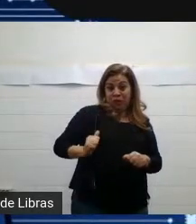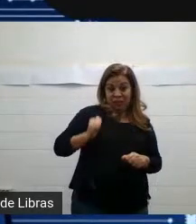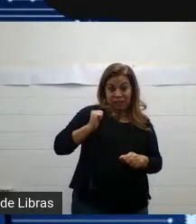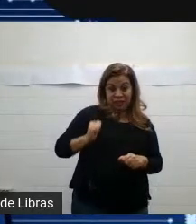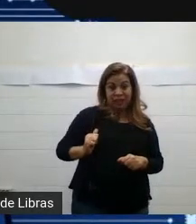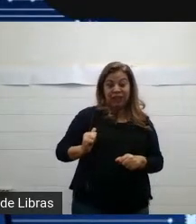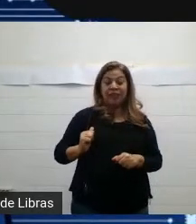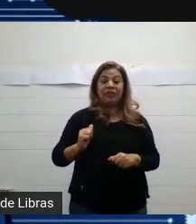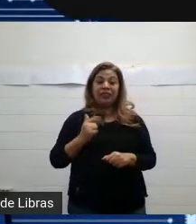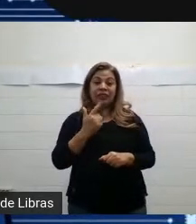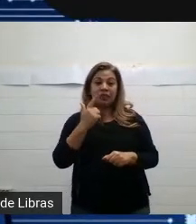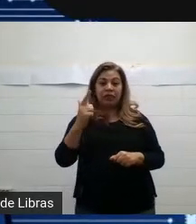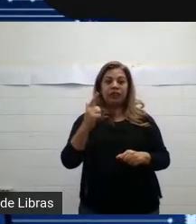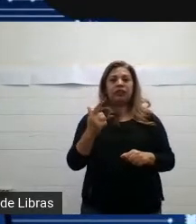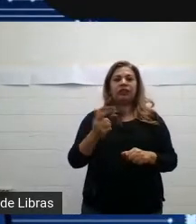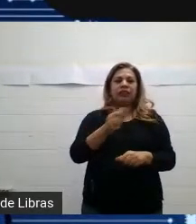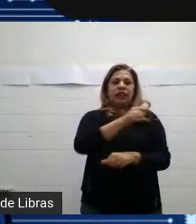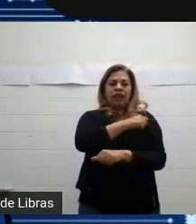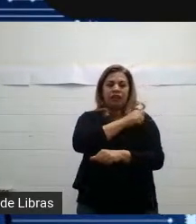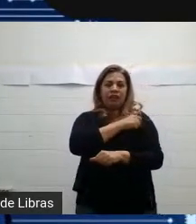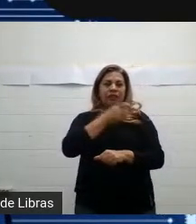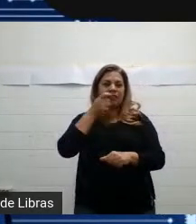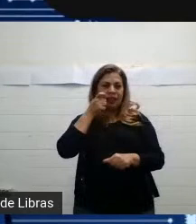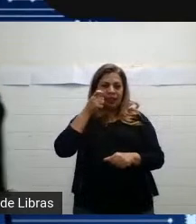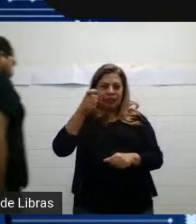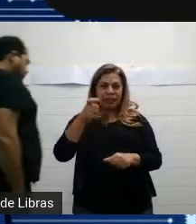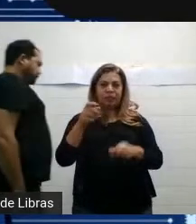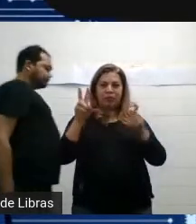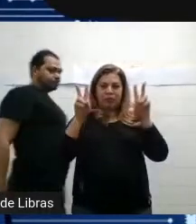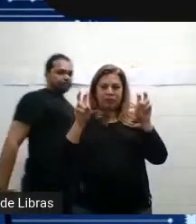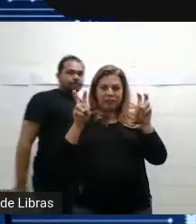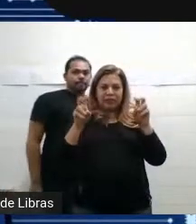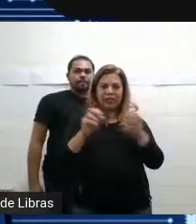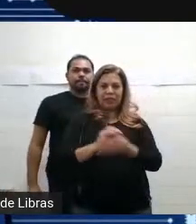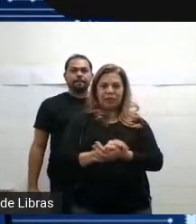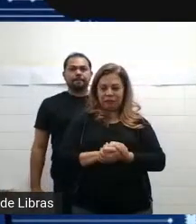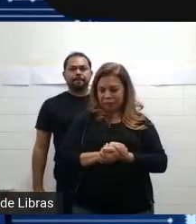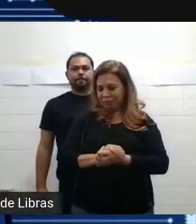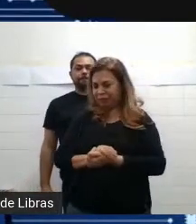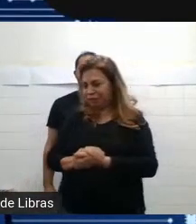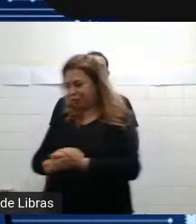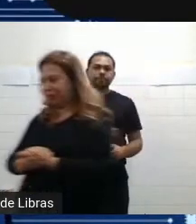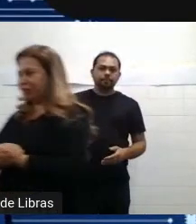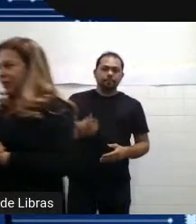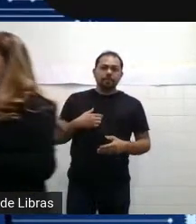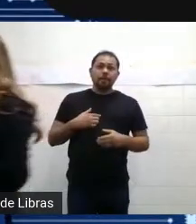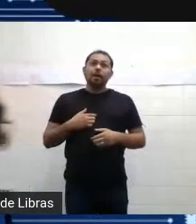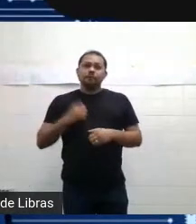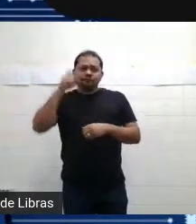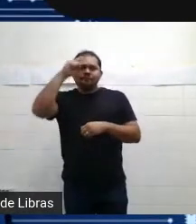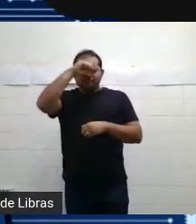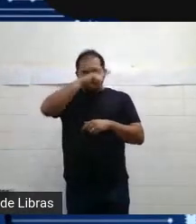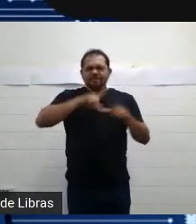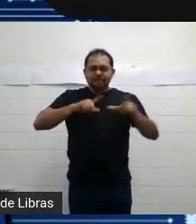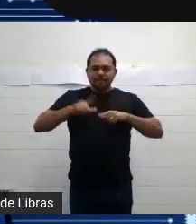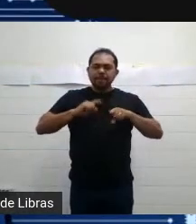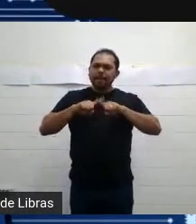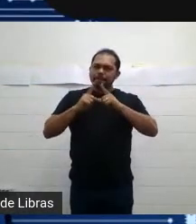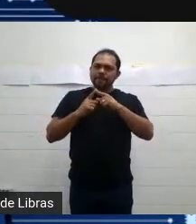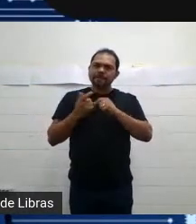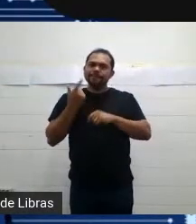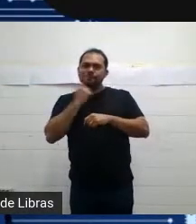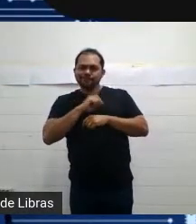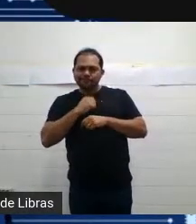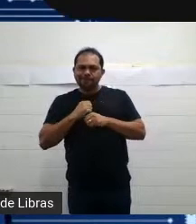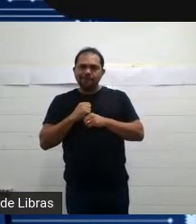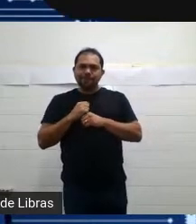interessaram pelo tema e resolveram nos ajudar, nos prestigiar. Foi duro, mas foi possível, né? Eu daria